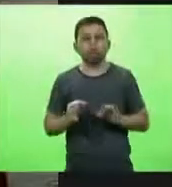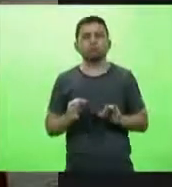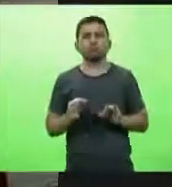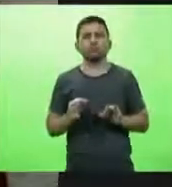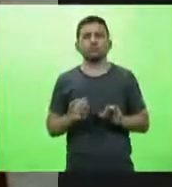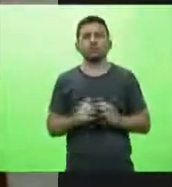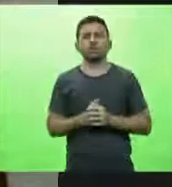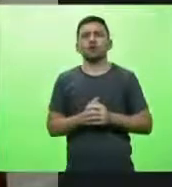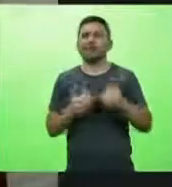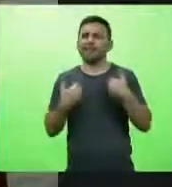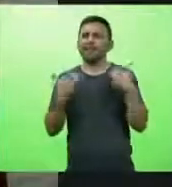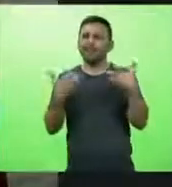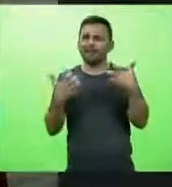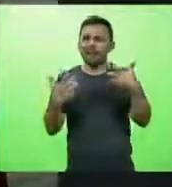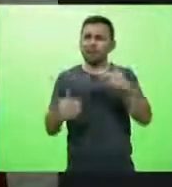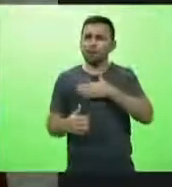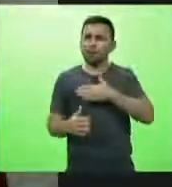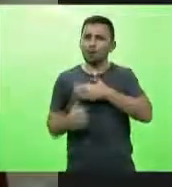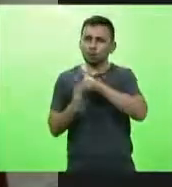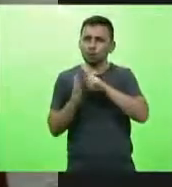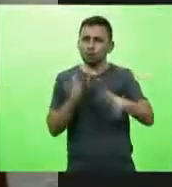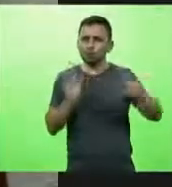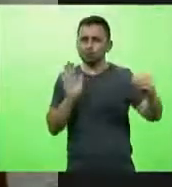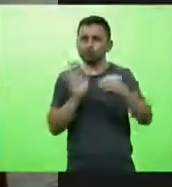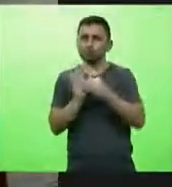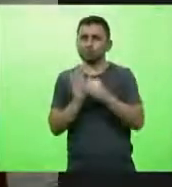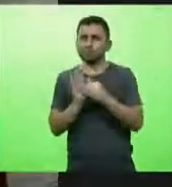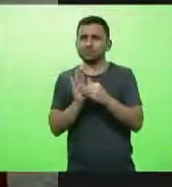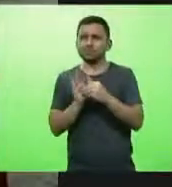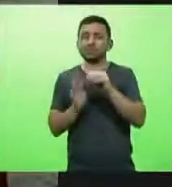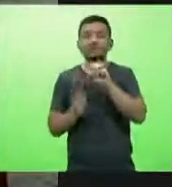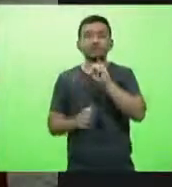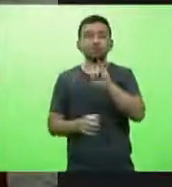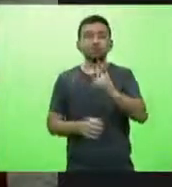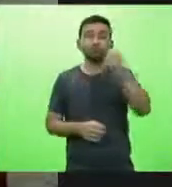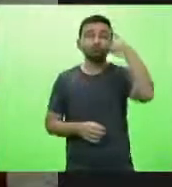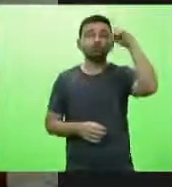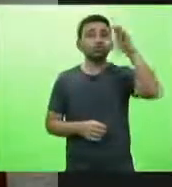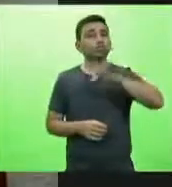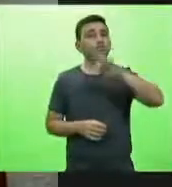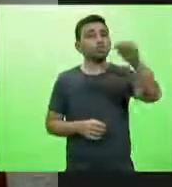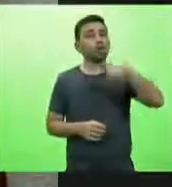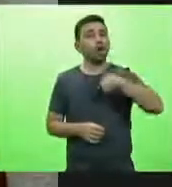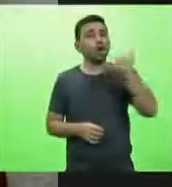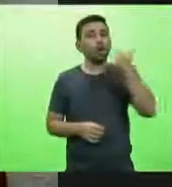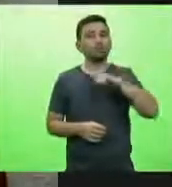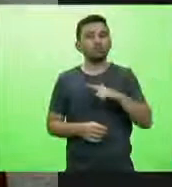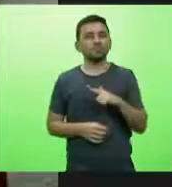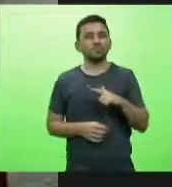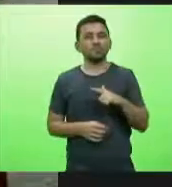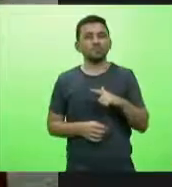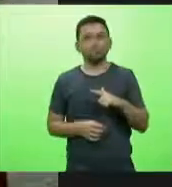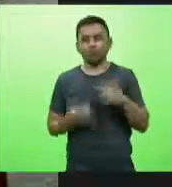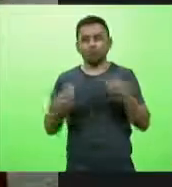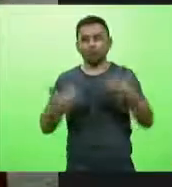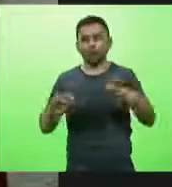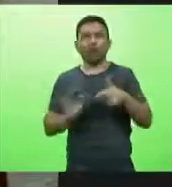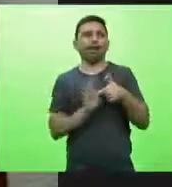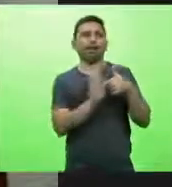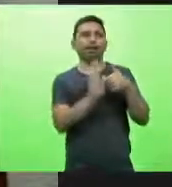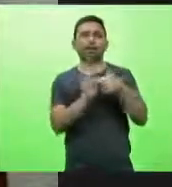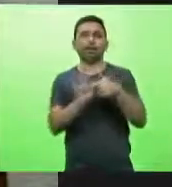Eu faço questão que meu nome esteja lá. Se assim, um dia chegar a minha vez. Então, não é, a ideia não é expor ninguém, mas é